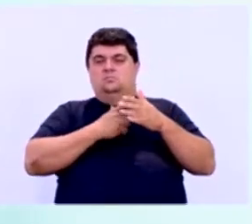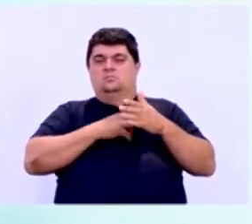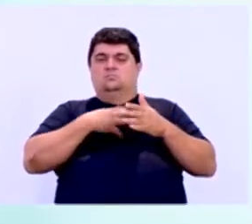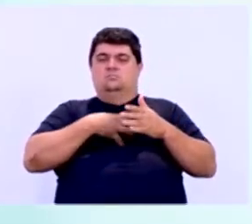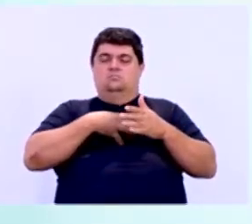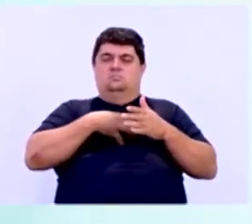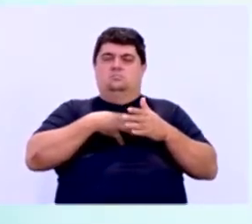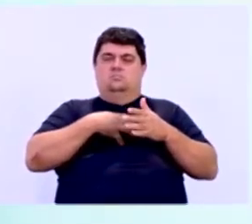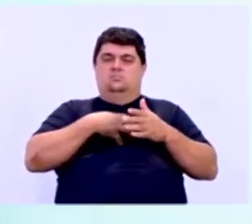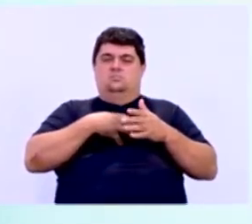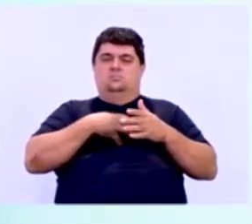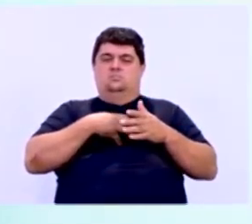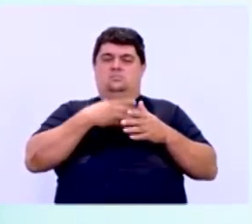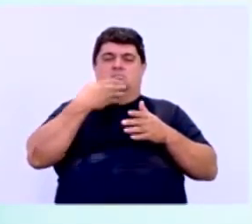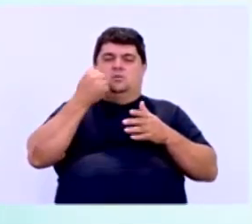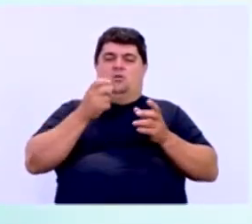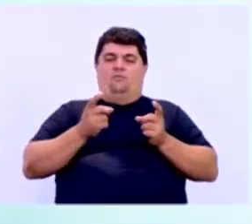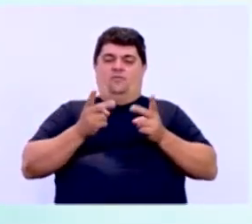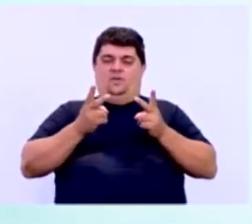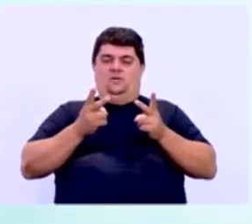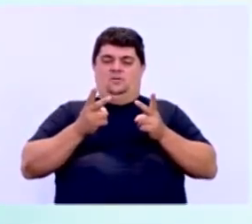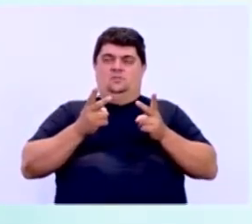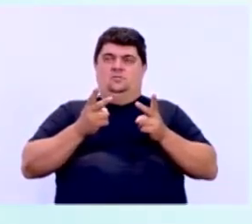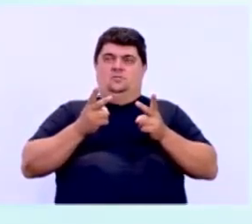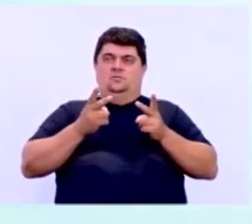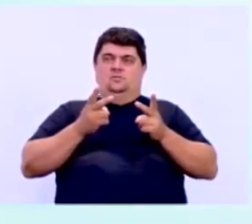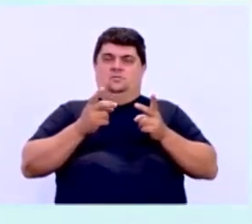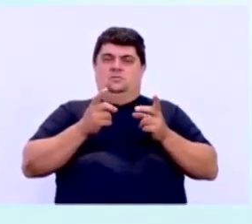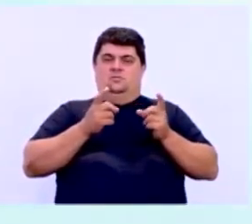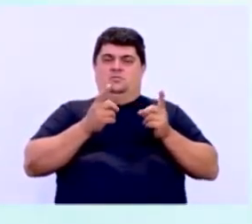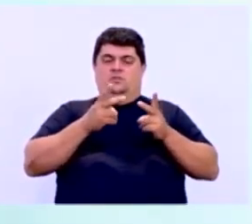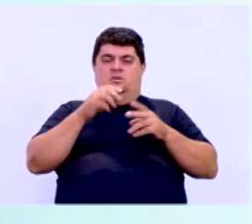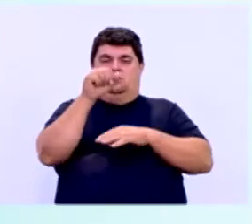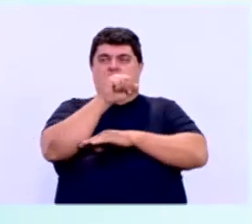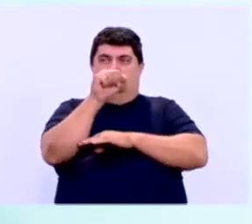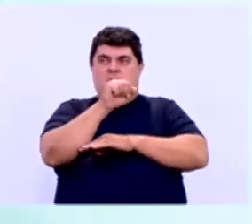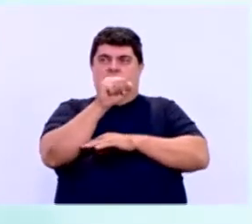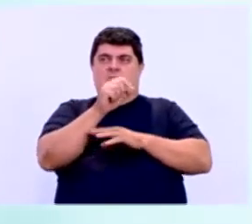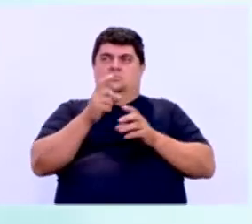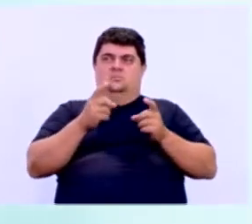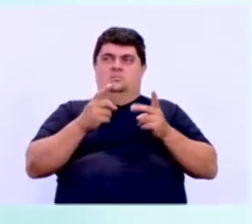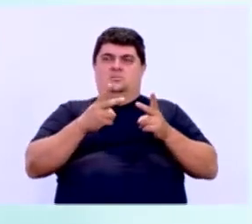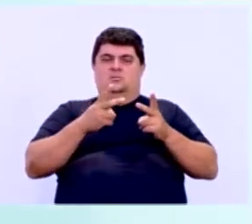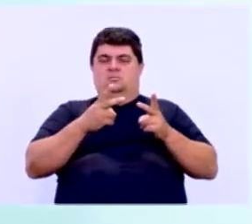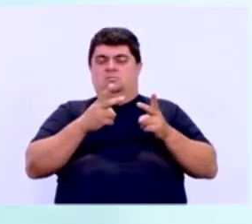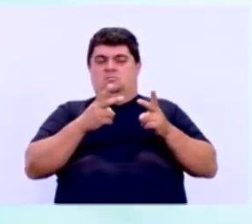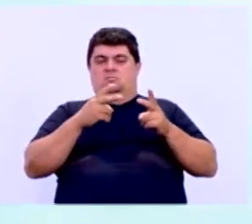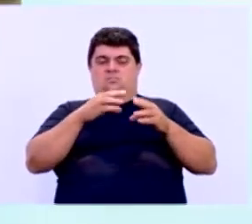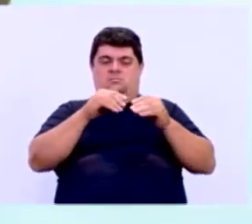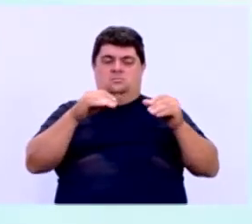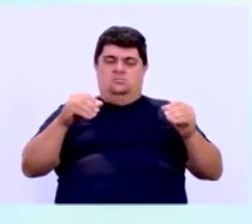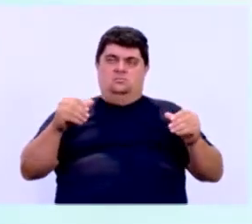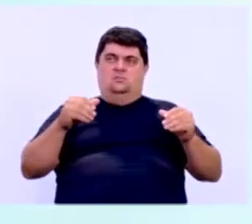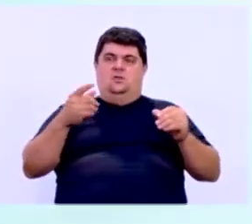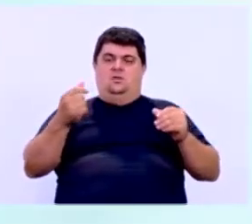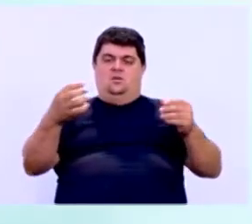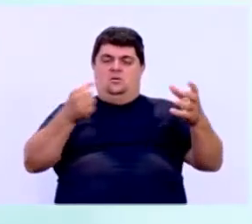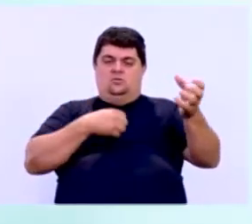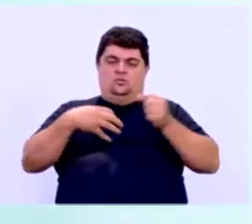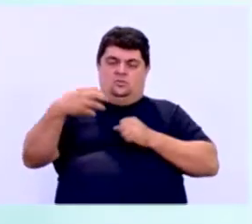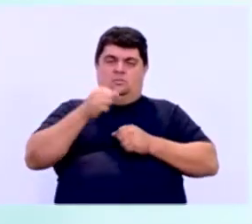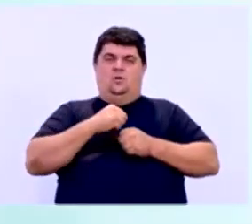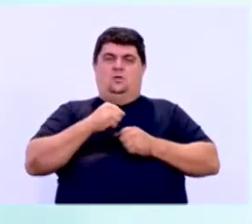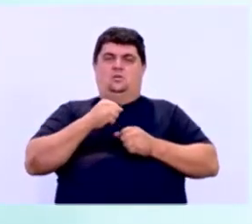prefere vender um prédio, vender um carro, vender um terreno e entrar recurso